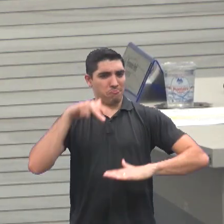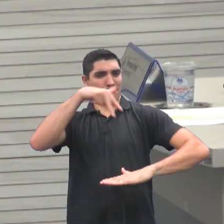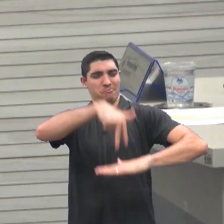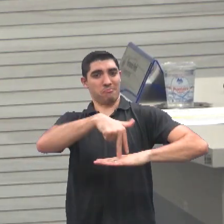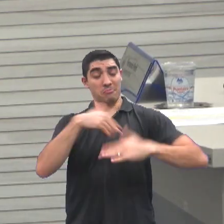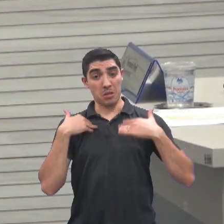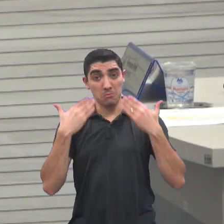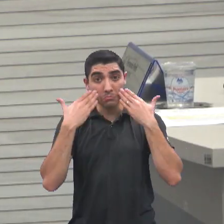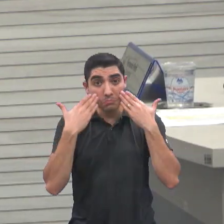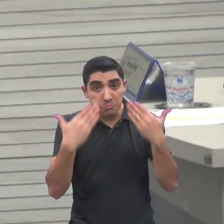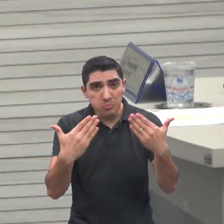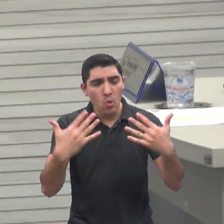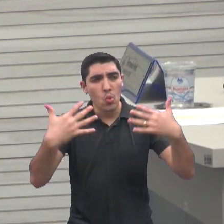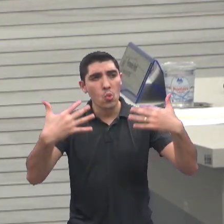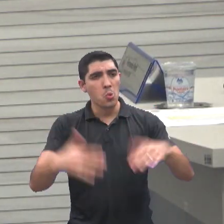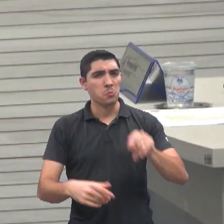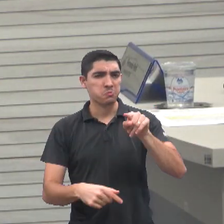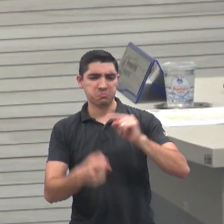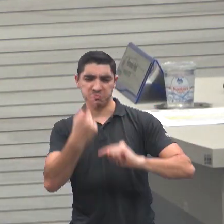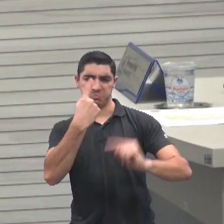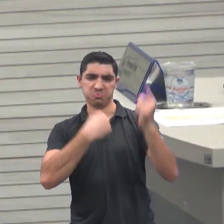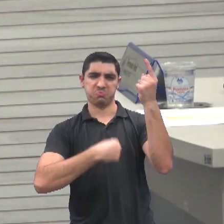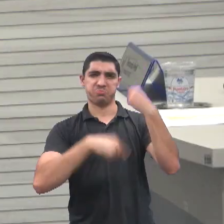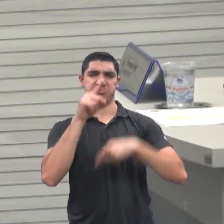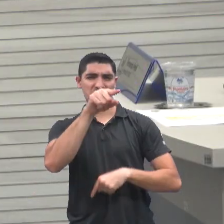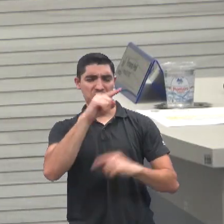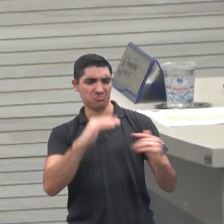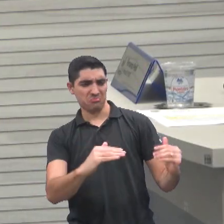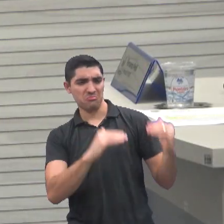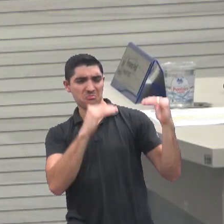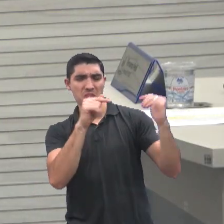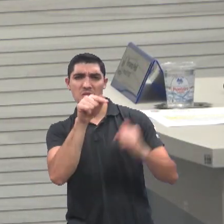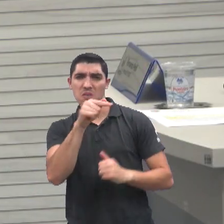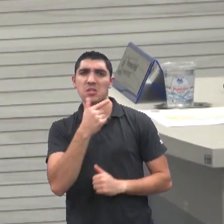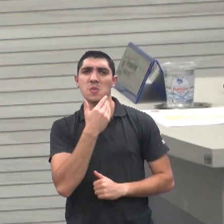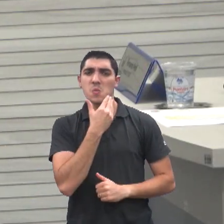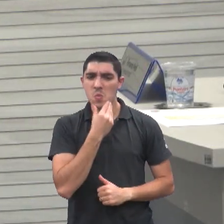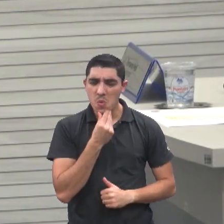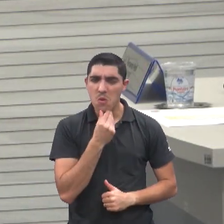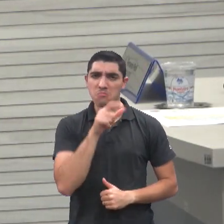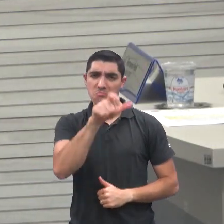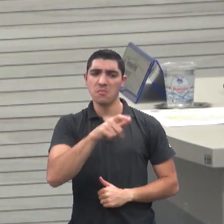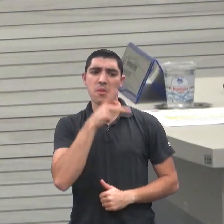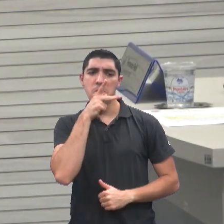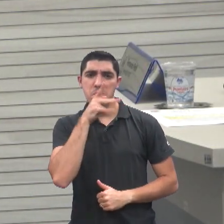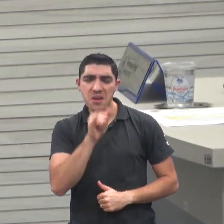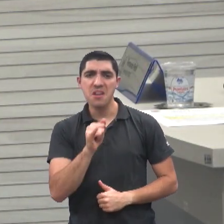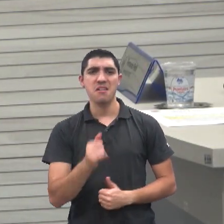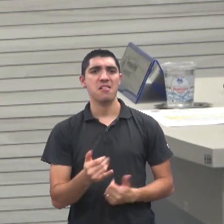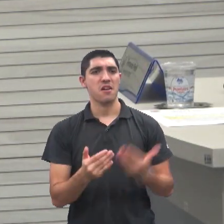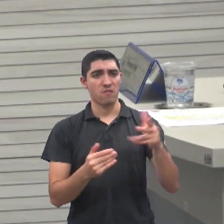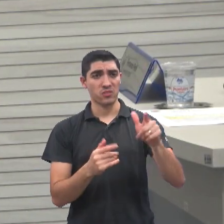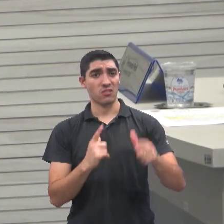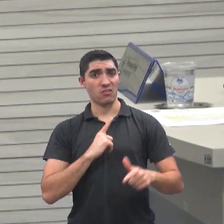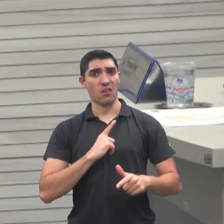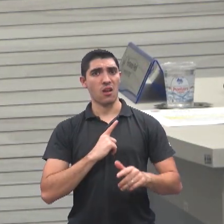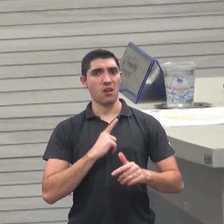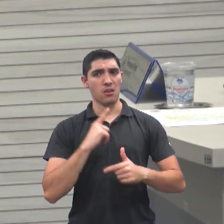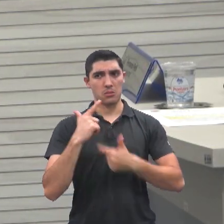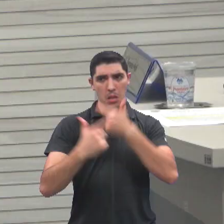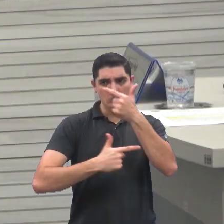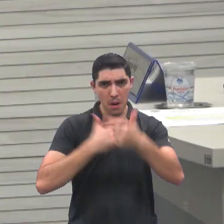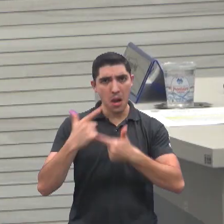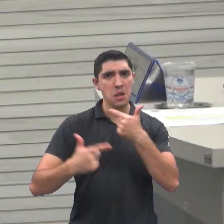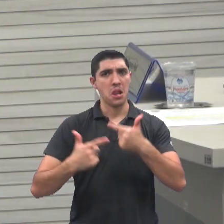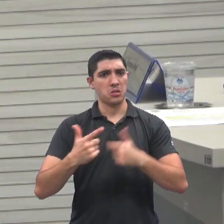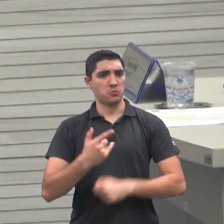seu crescimento, o homem que você se tornou, o pai que você se tornou, o empreendedor que você se tornou. Então, parabéns, parabéns a